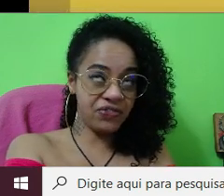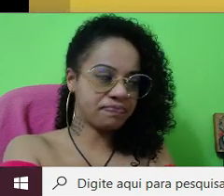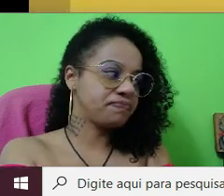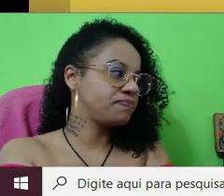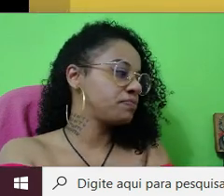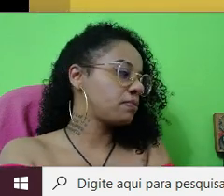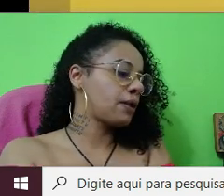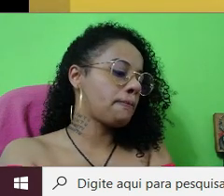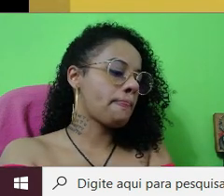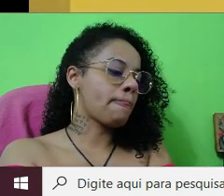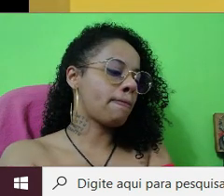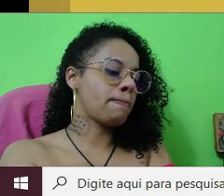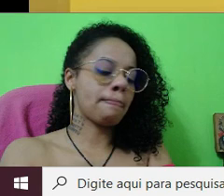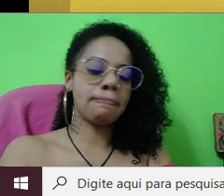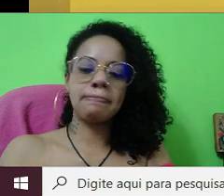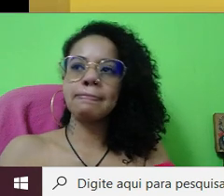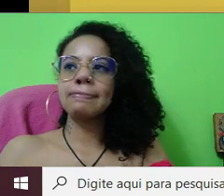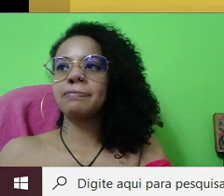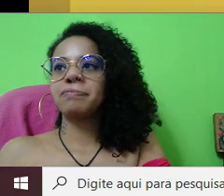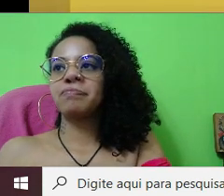mas enfim